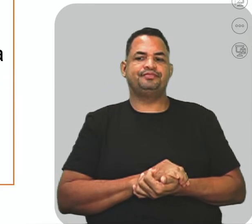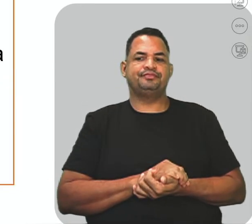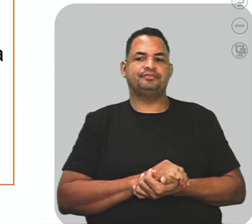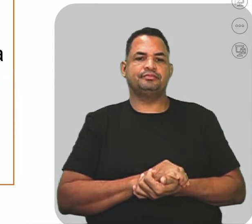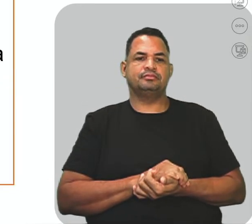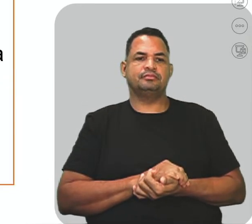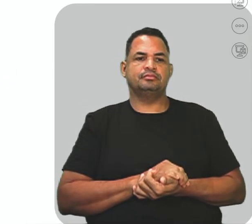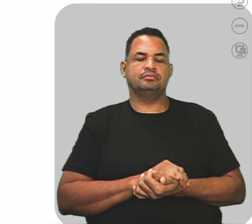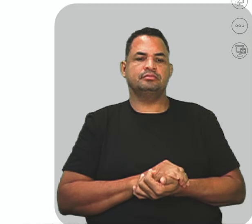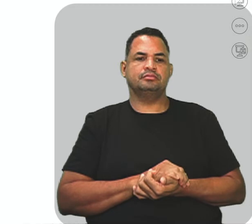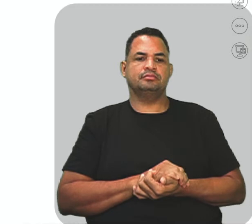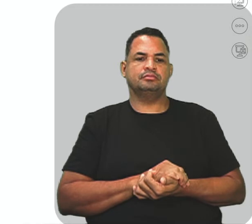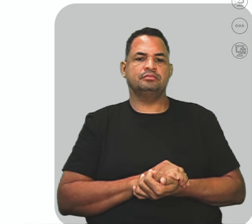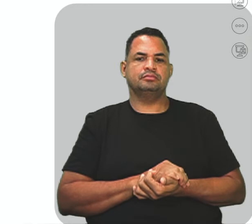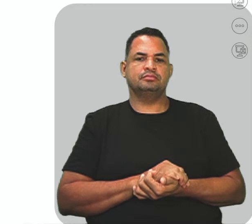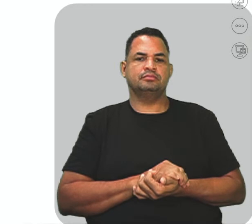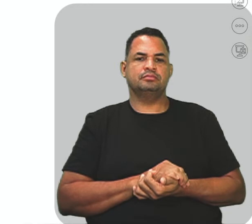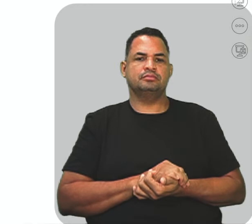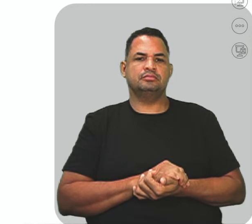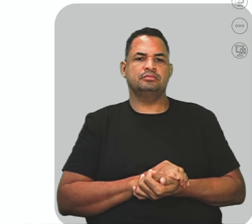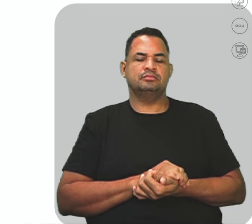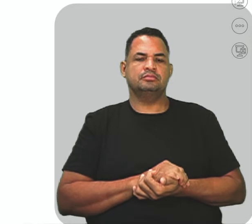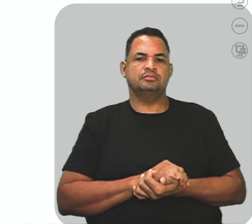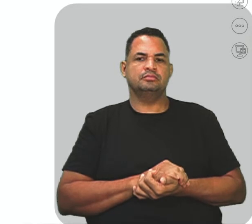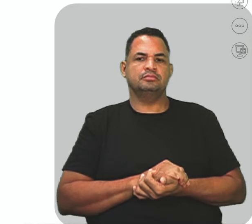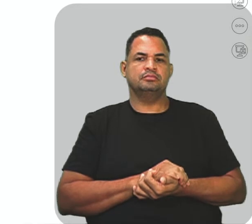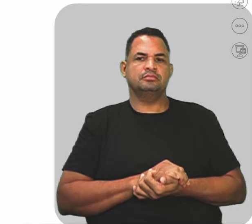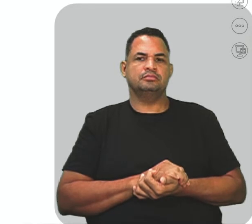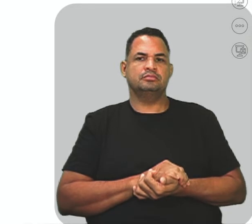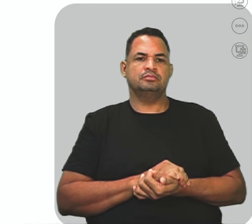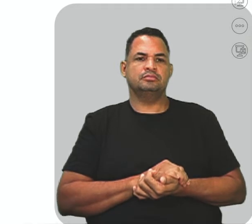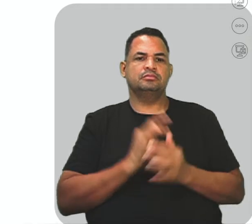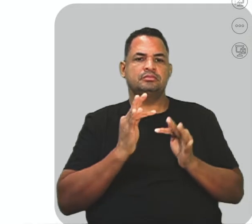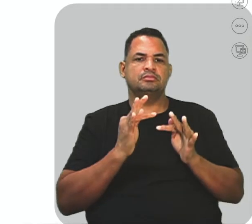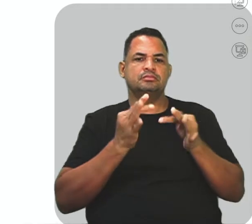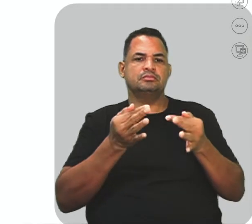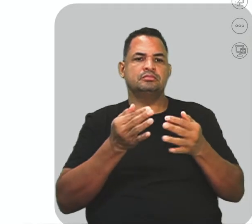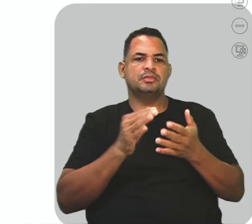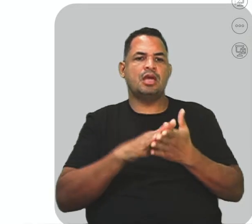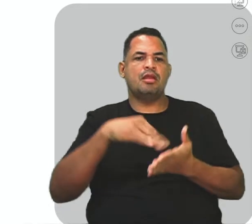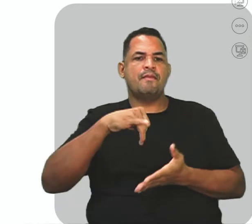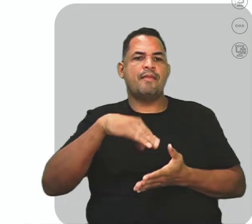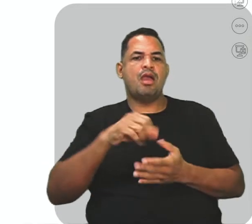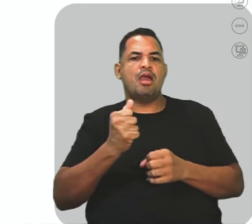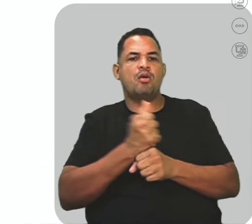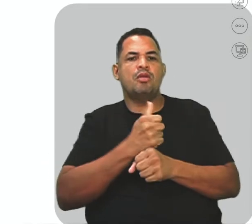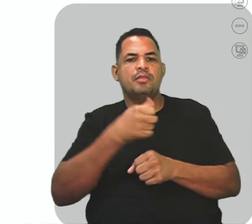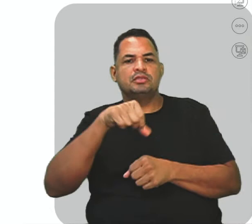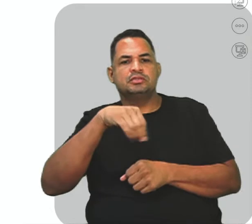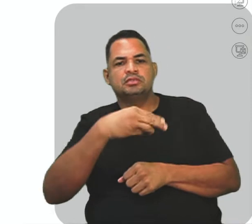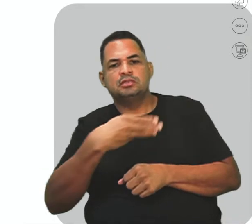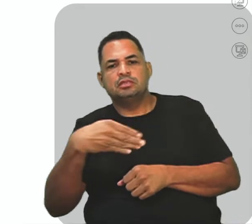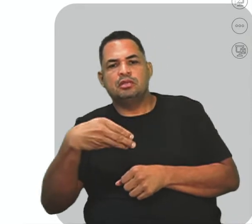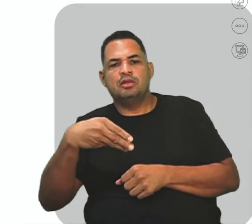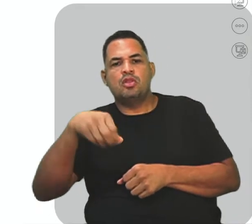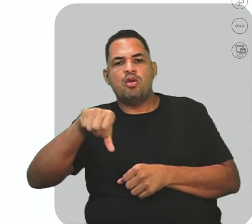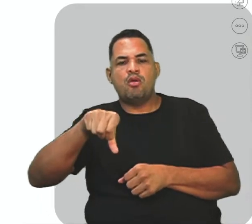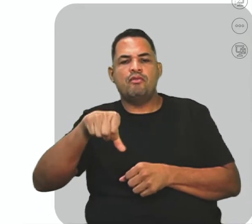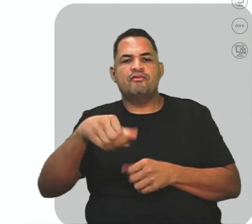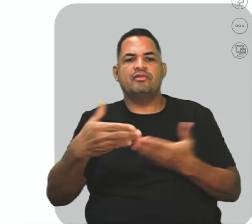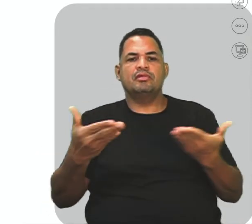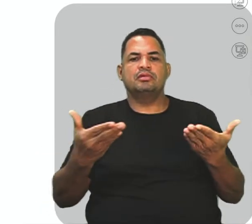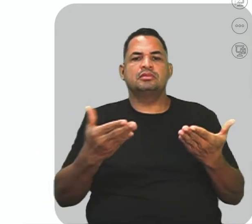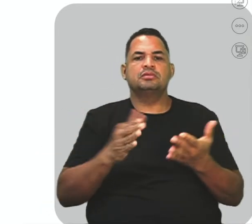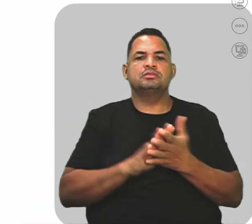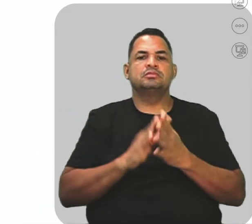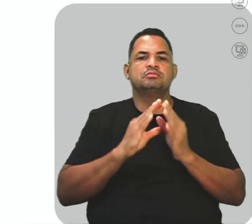isto já no próprio texto. Olha aqui. Era o fim de maio de 1939. E